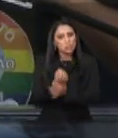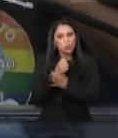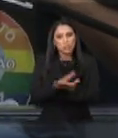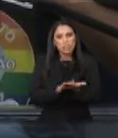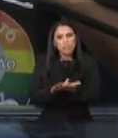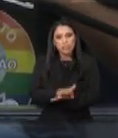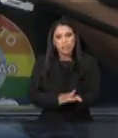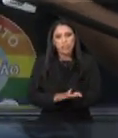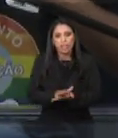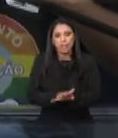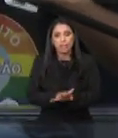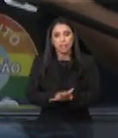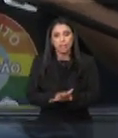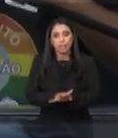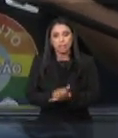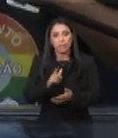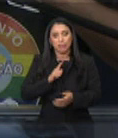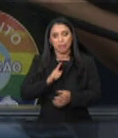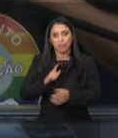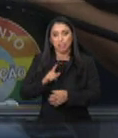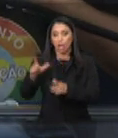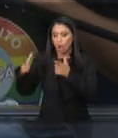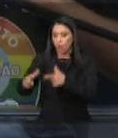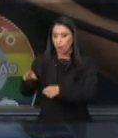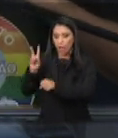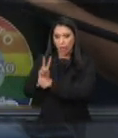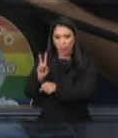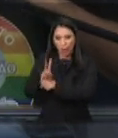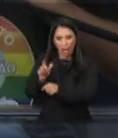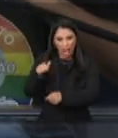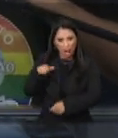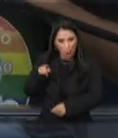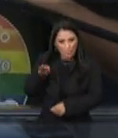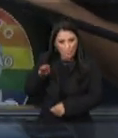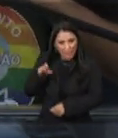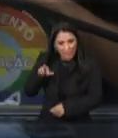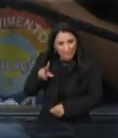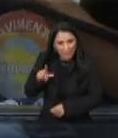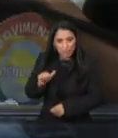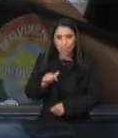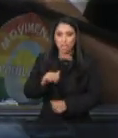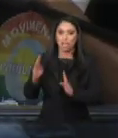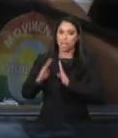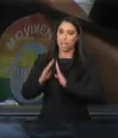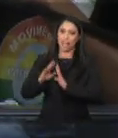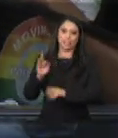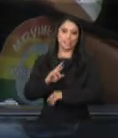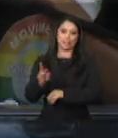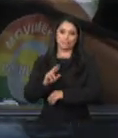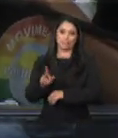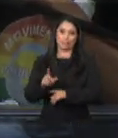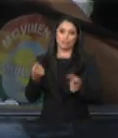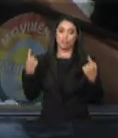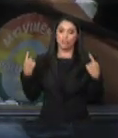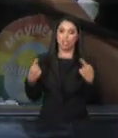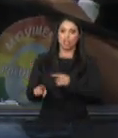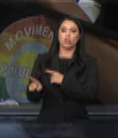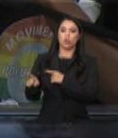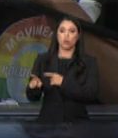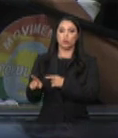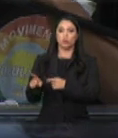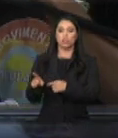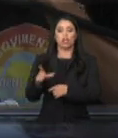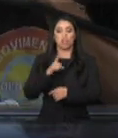E aí Albergue abrigo não é moradia e são os maiores violadores dessa